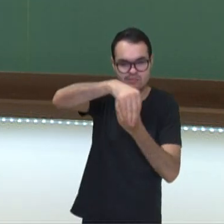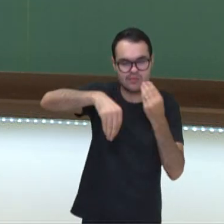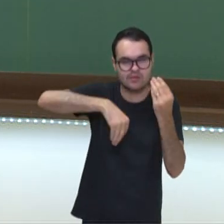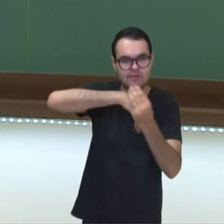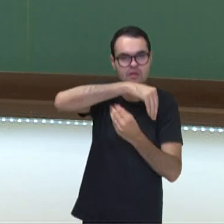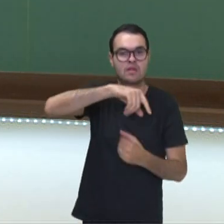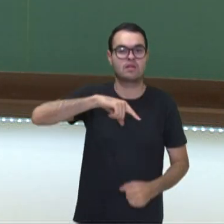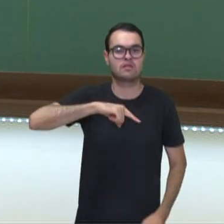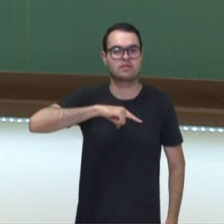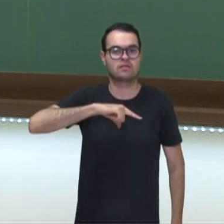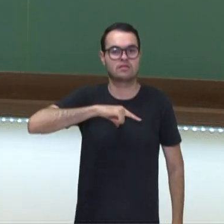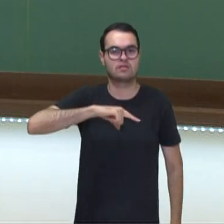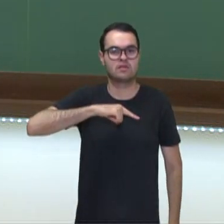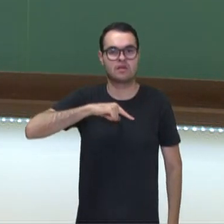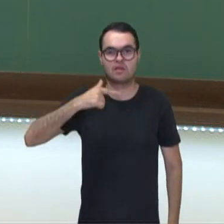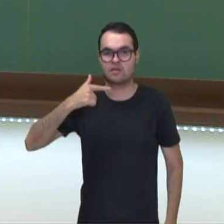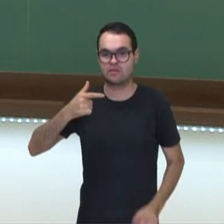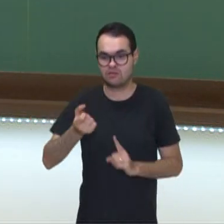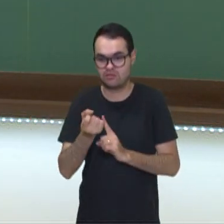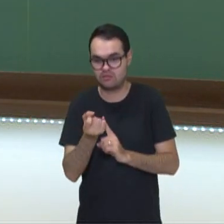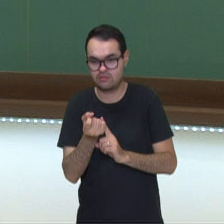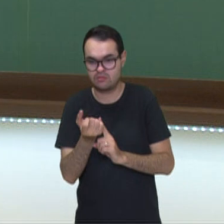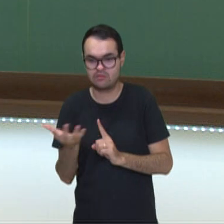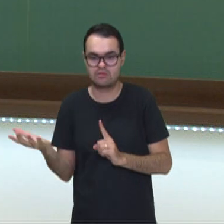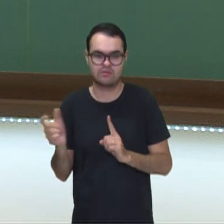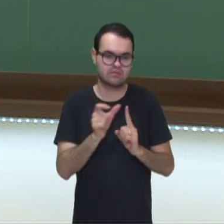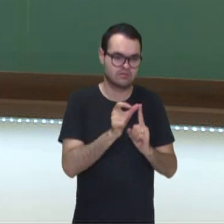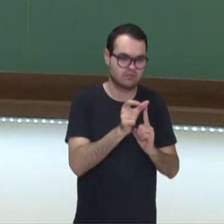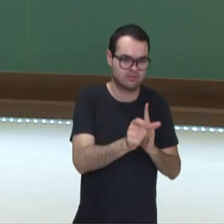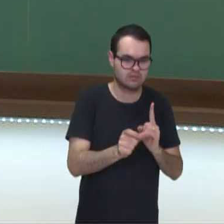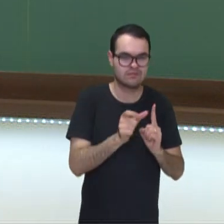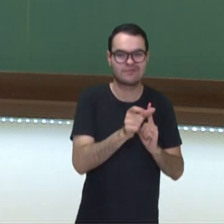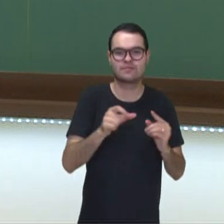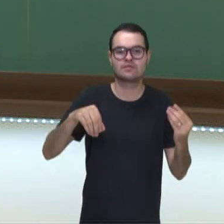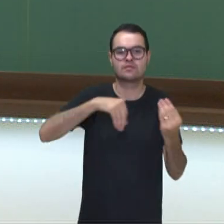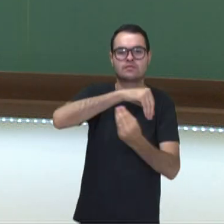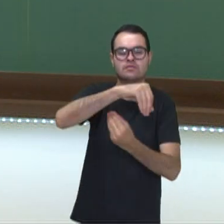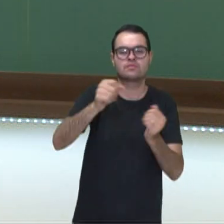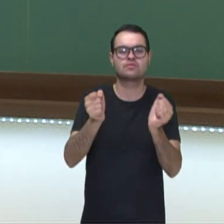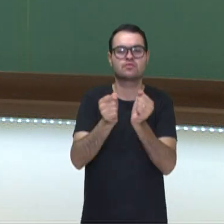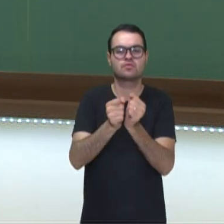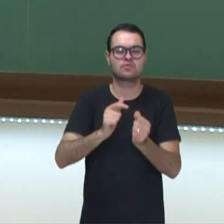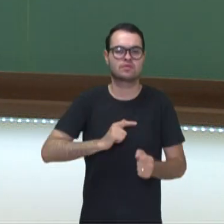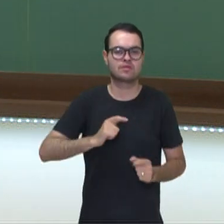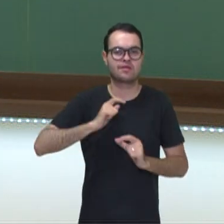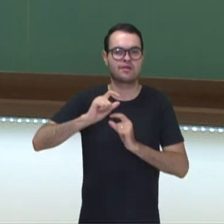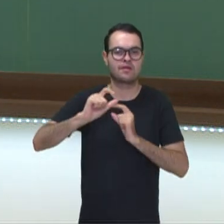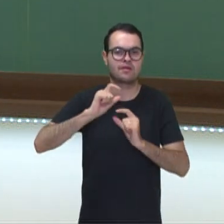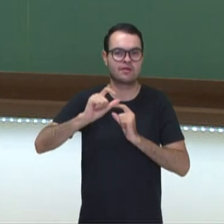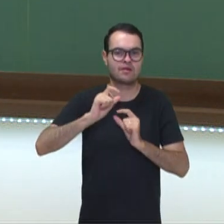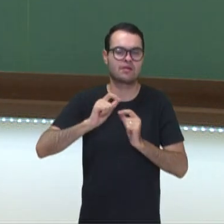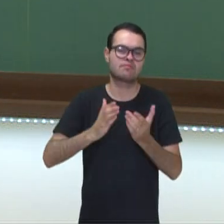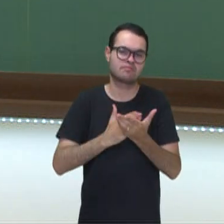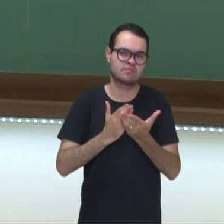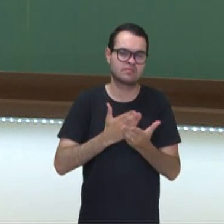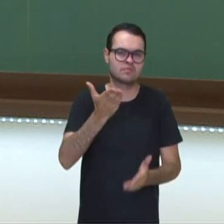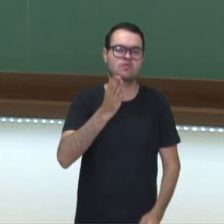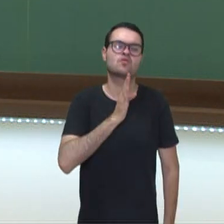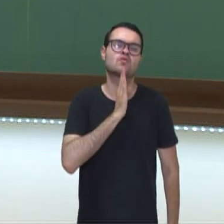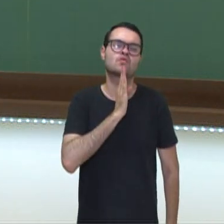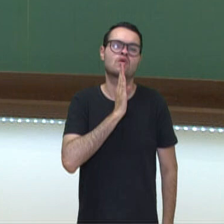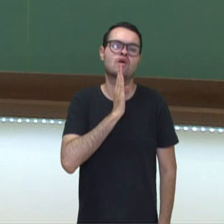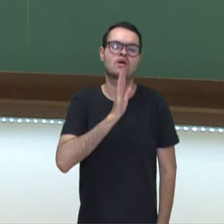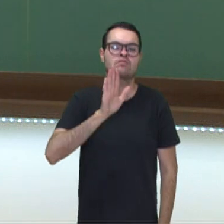que mistura a linguagem verbal e não verbal. Nós temos as histórias em quadrinhos, conhecidas de todos vocês, mas nós